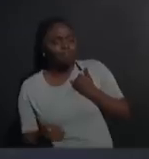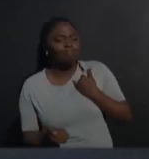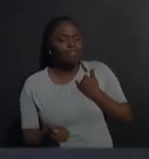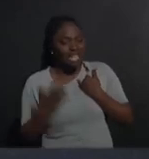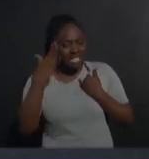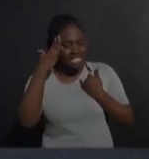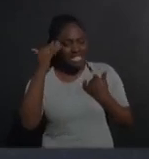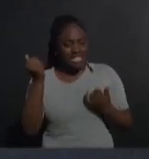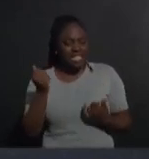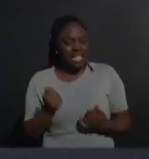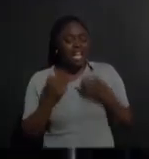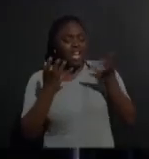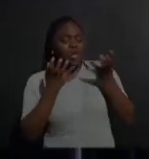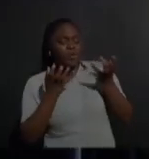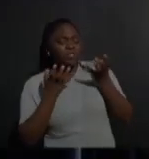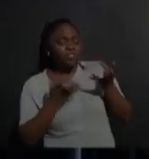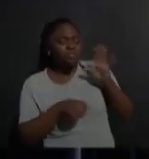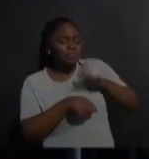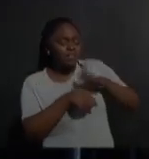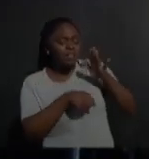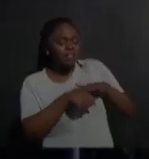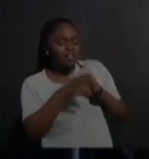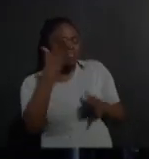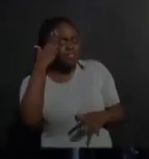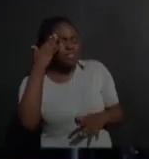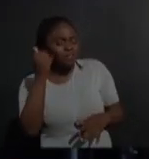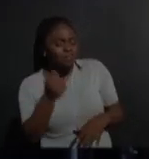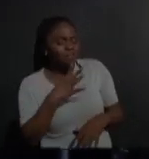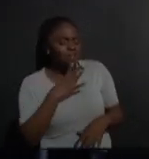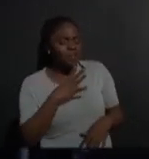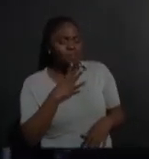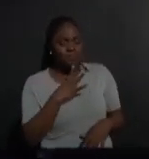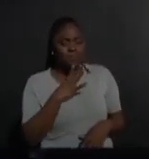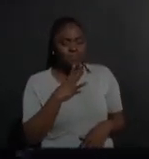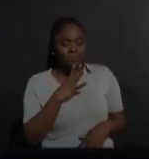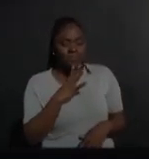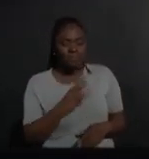Sabe aquela coisa assim, eu queria saber mais.